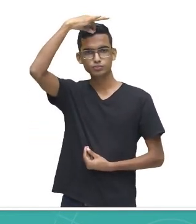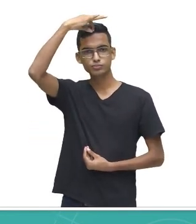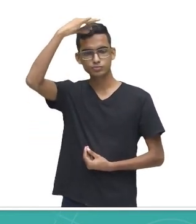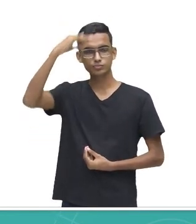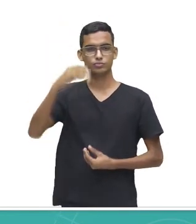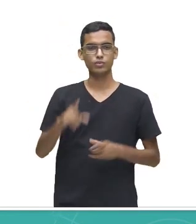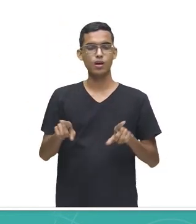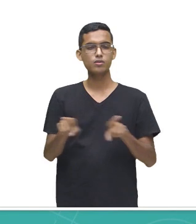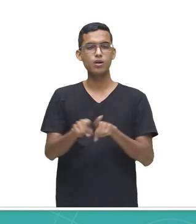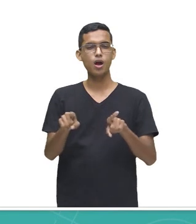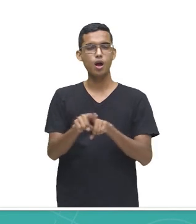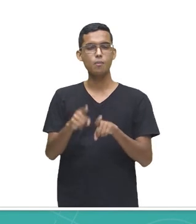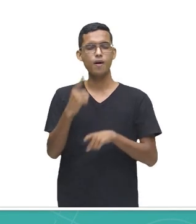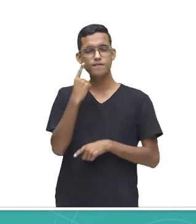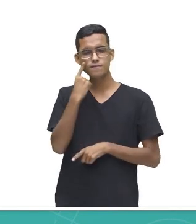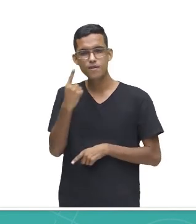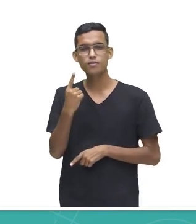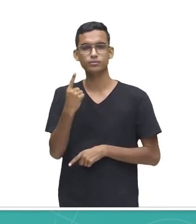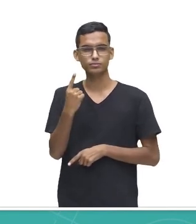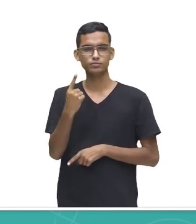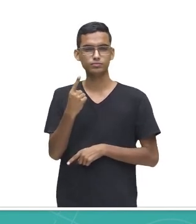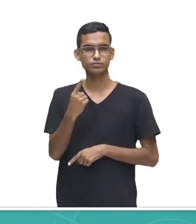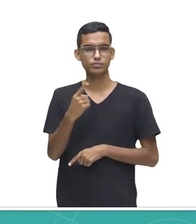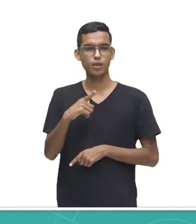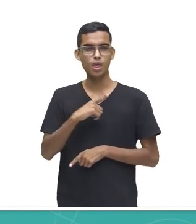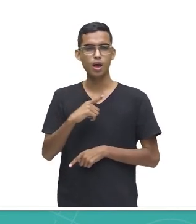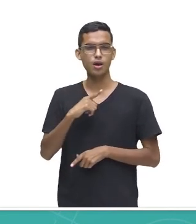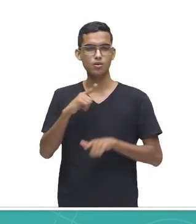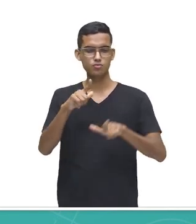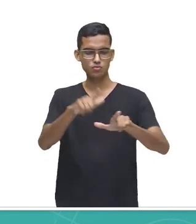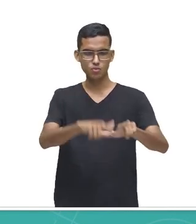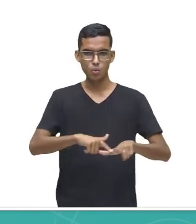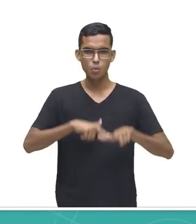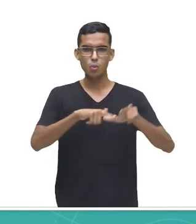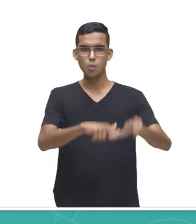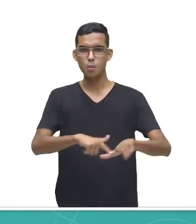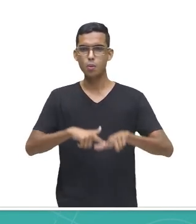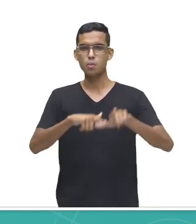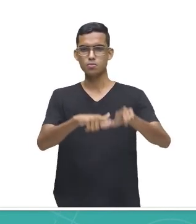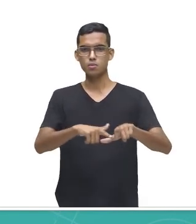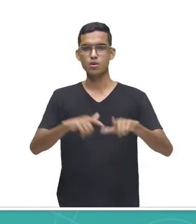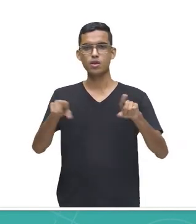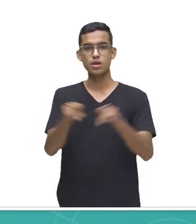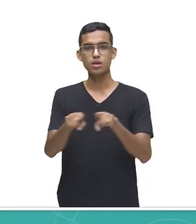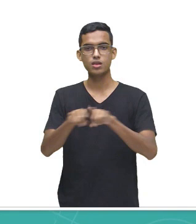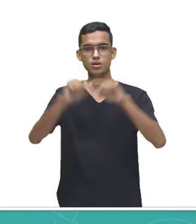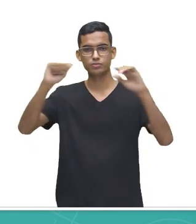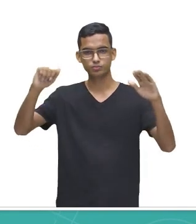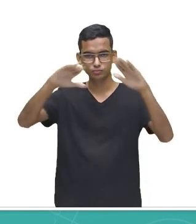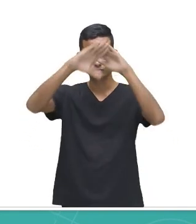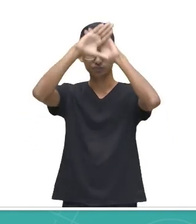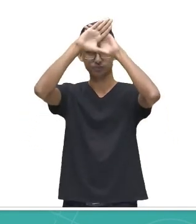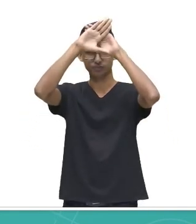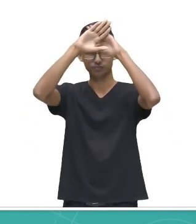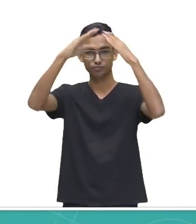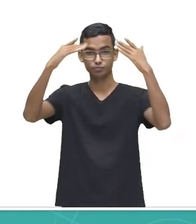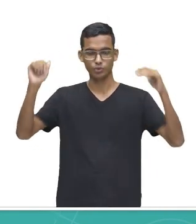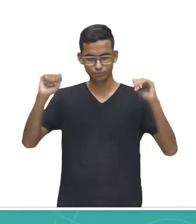e vemos as incorporações na umbanda e no candomblé, certo? Então, tudo